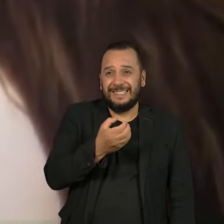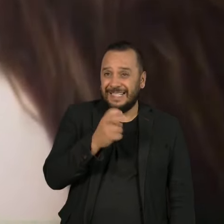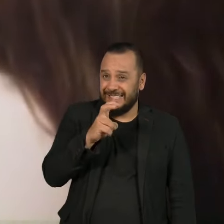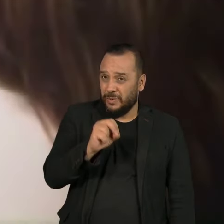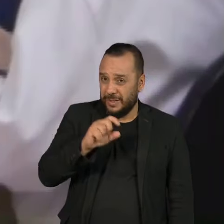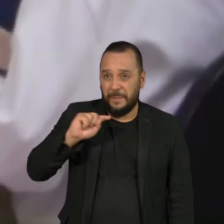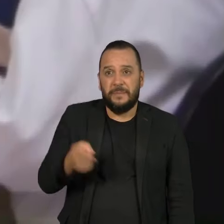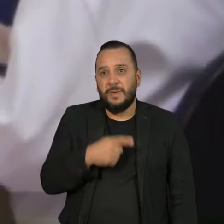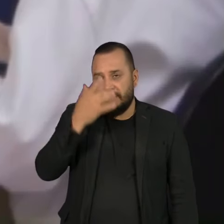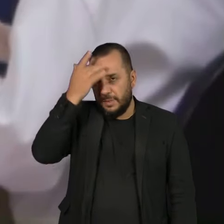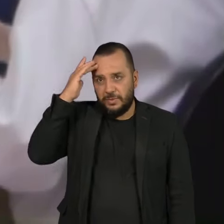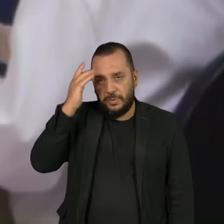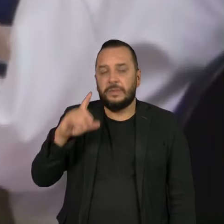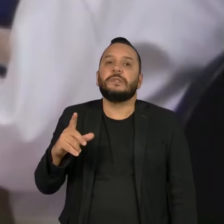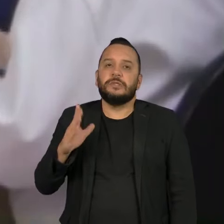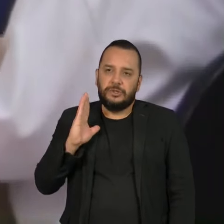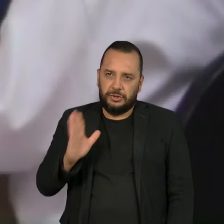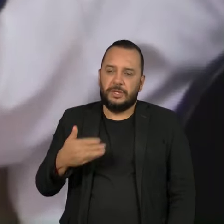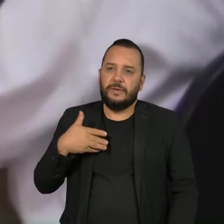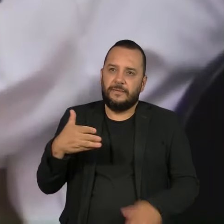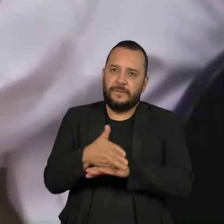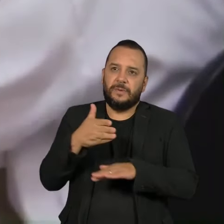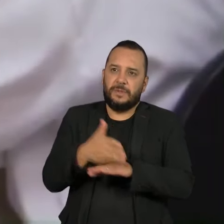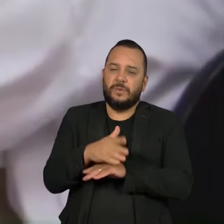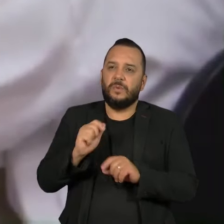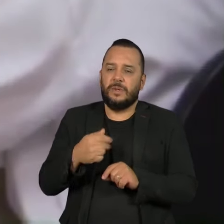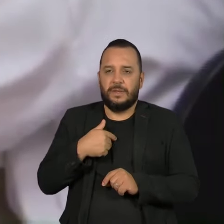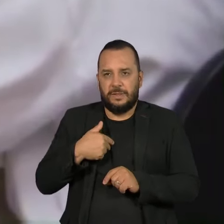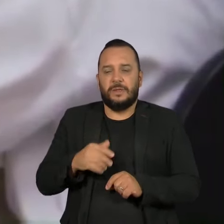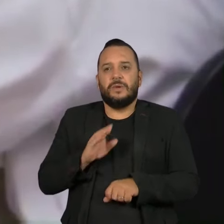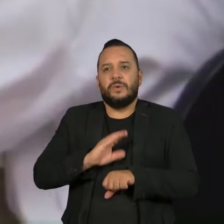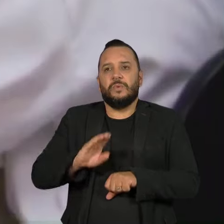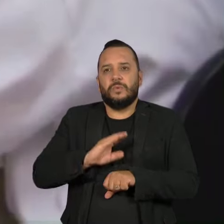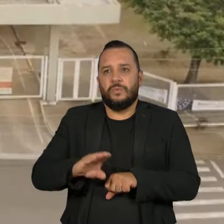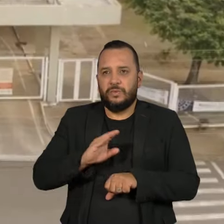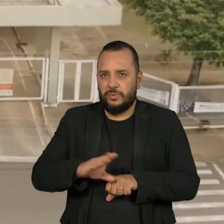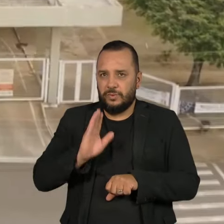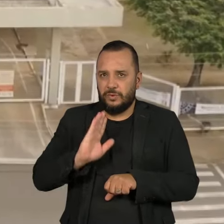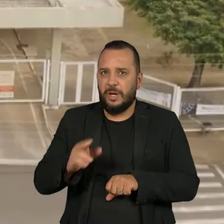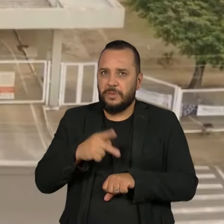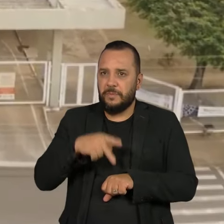7.650.000 pessoas, já tenham frequentado um curso de nível de instrução mais elevado.